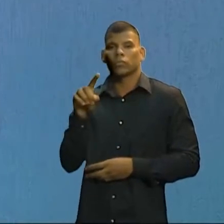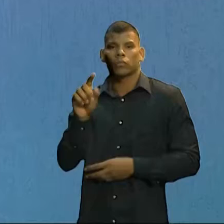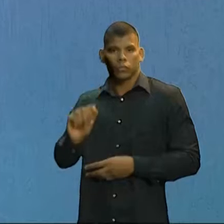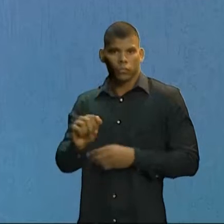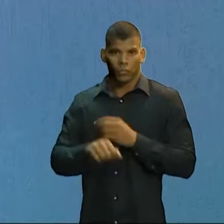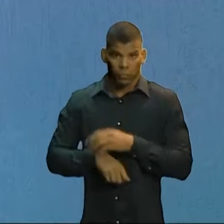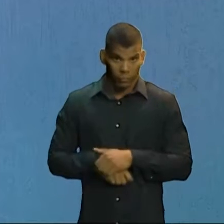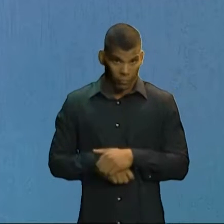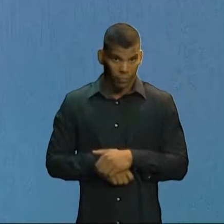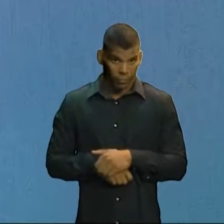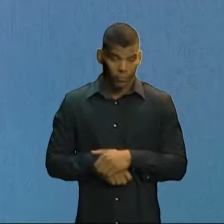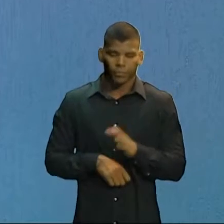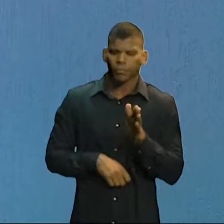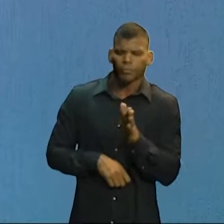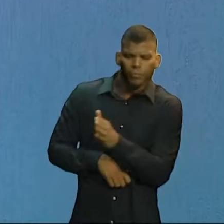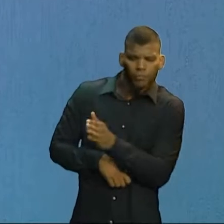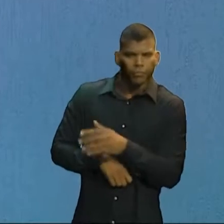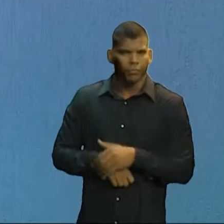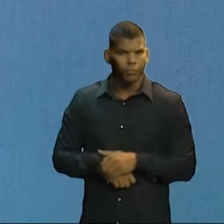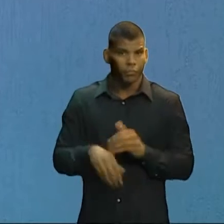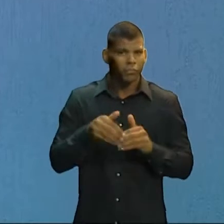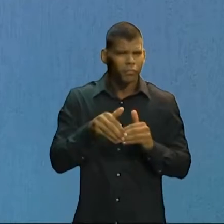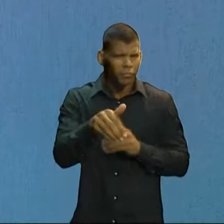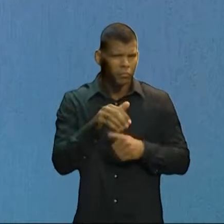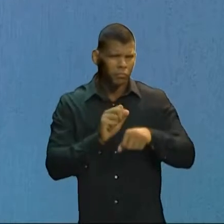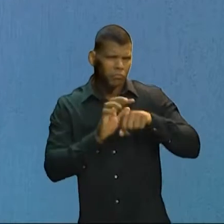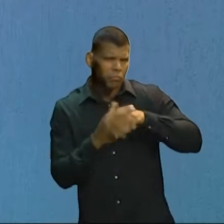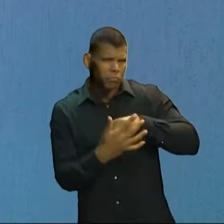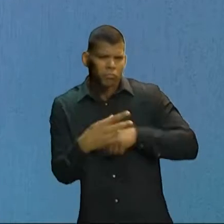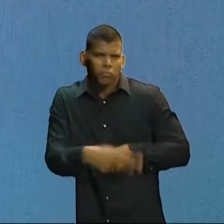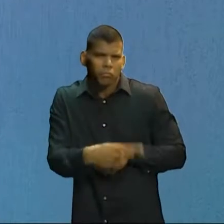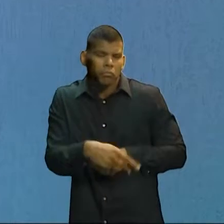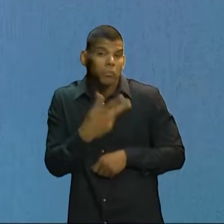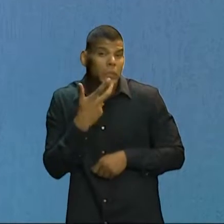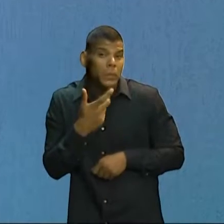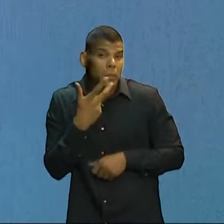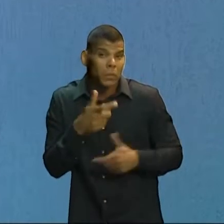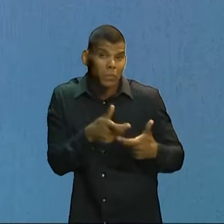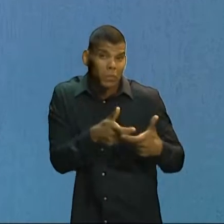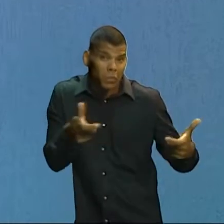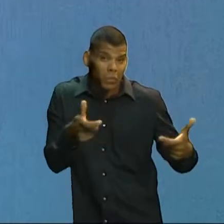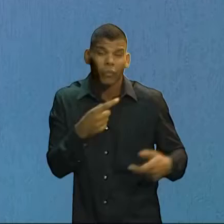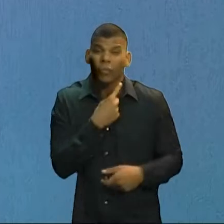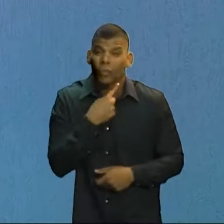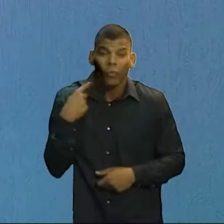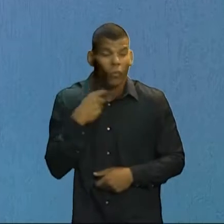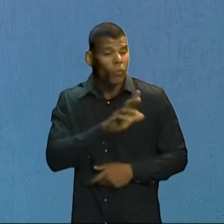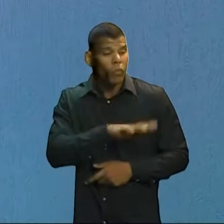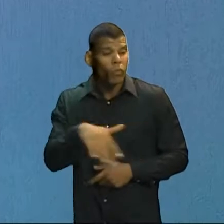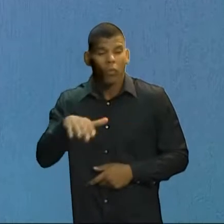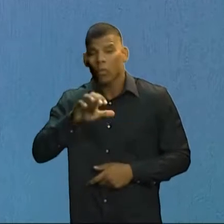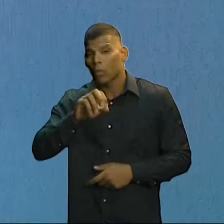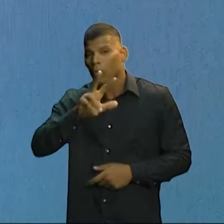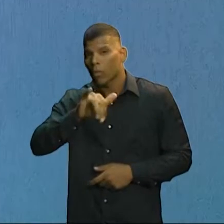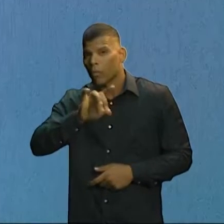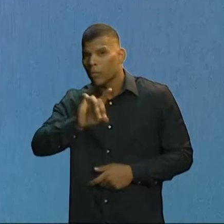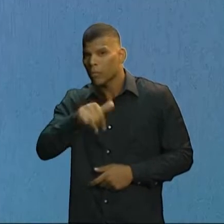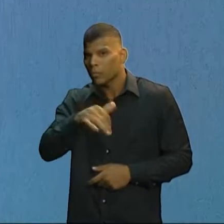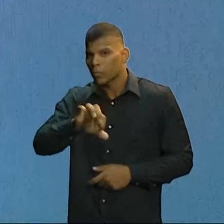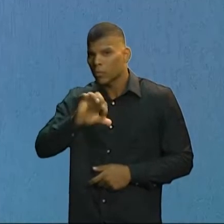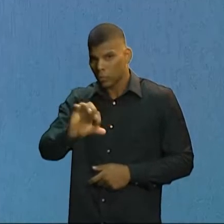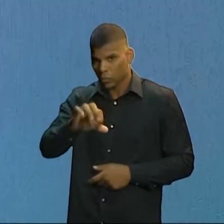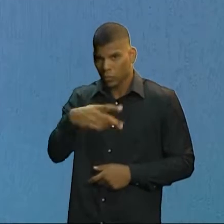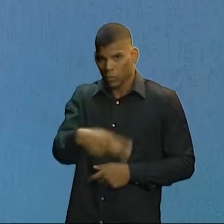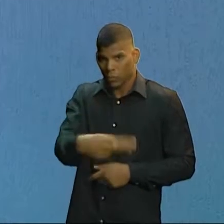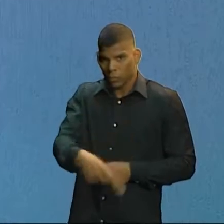início da pandemia, o Ceará é o estado do Nordeste com o maior número de mortes de crianças por Covid-19. Mesmo